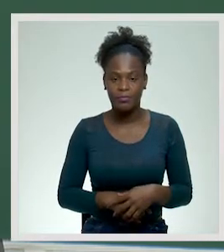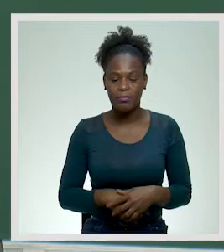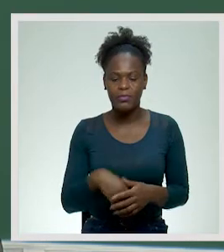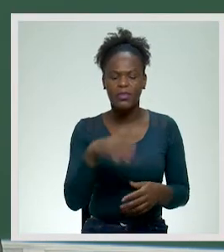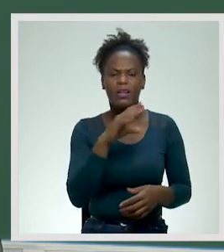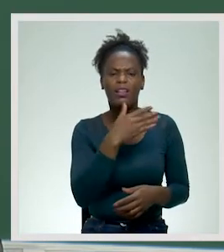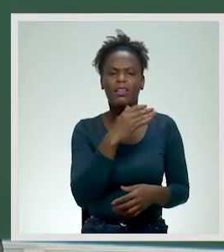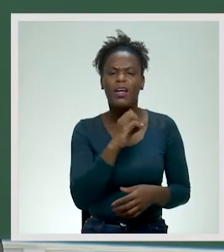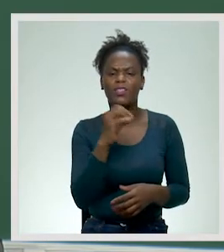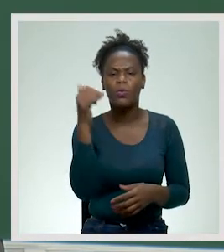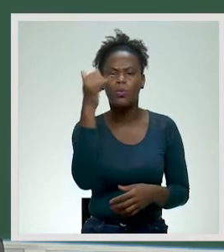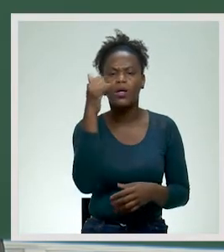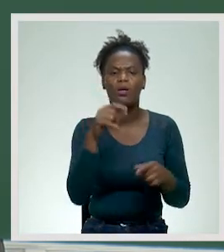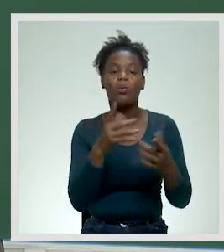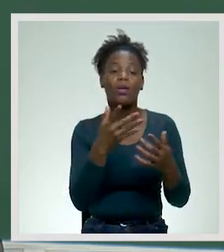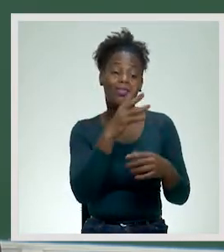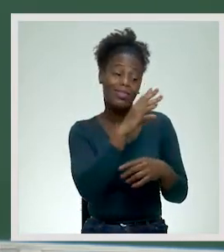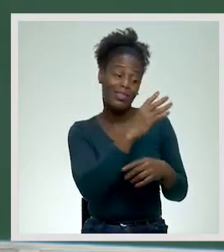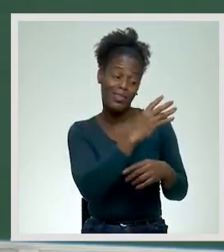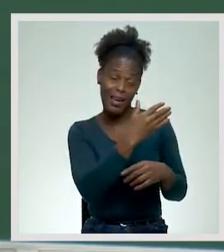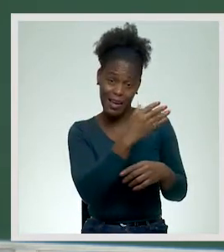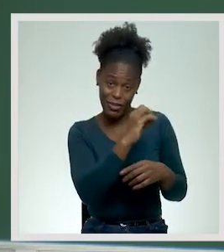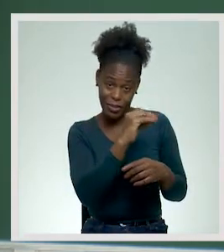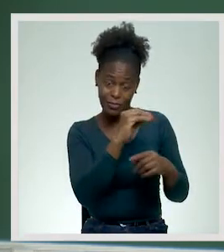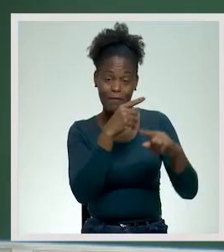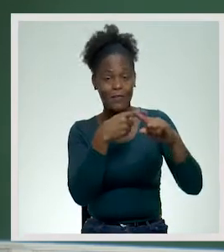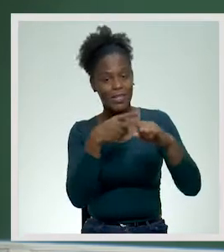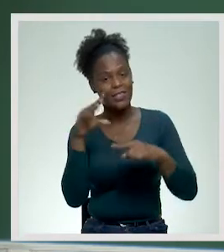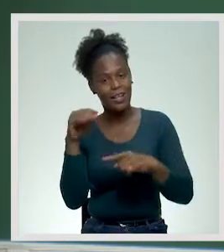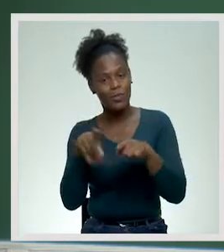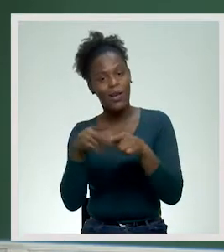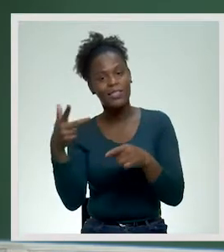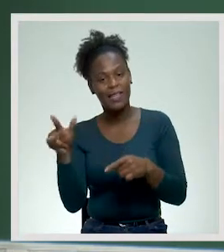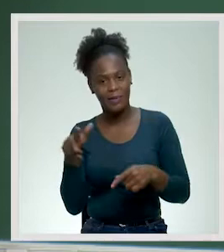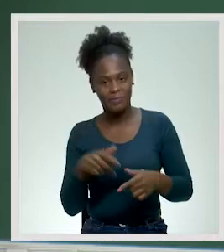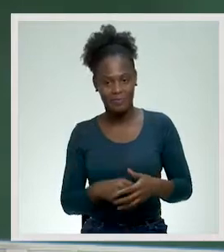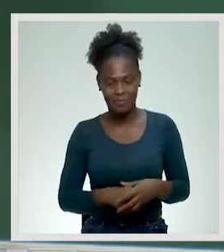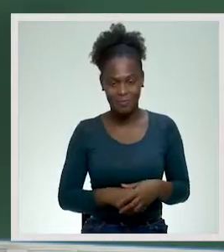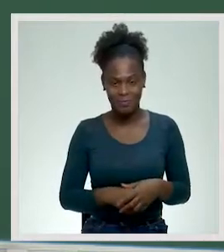10 ao quadrado, 10 vezes 10, dá 100.